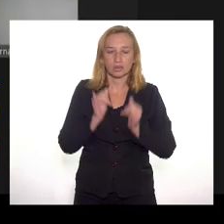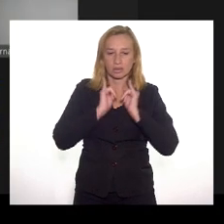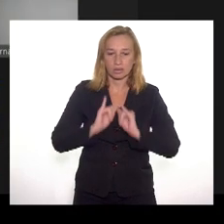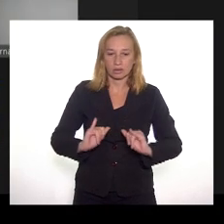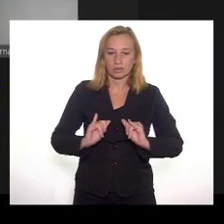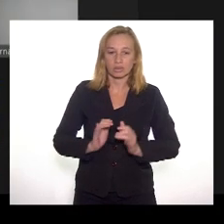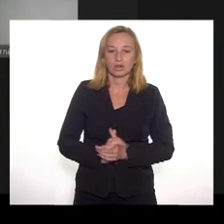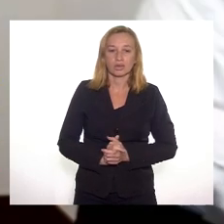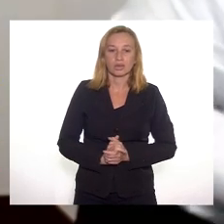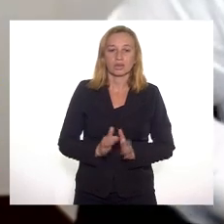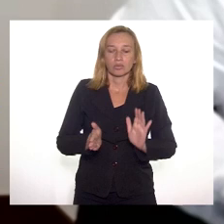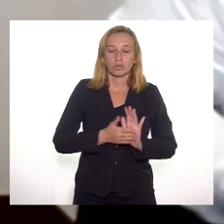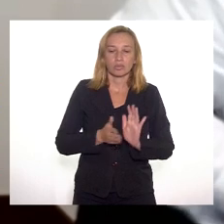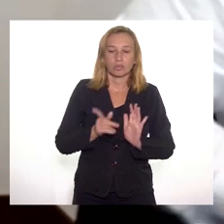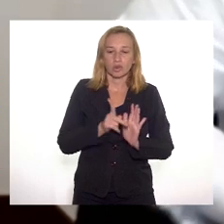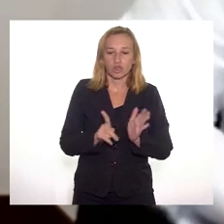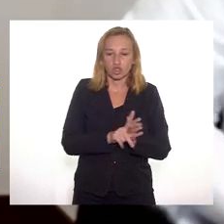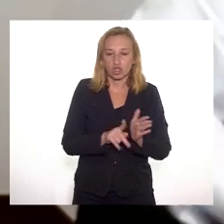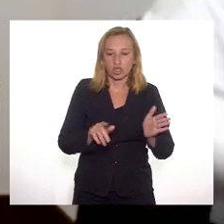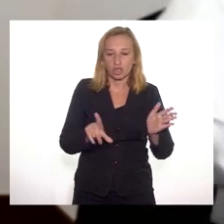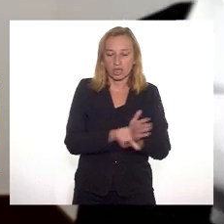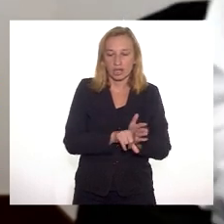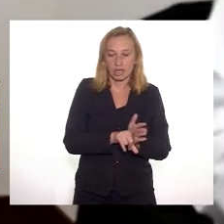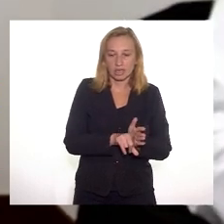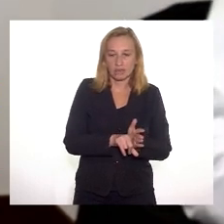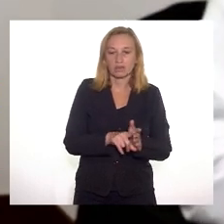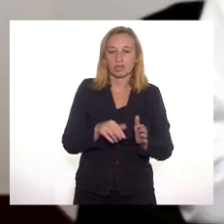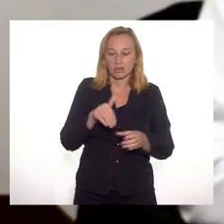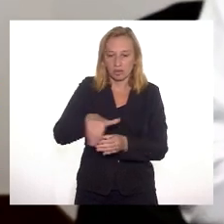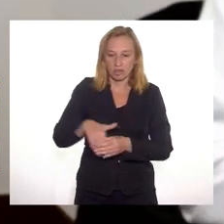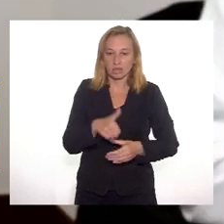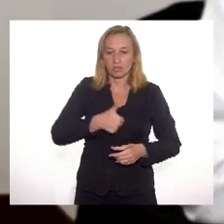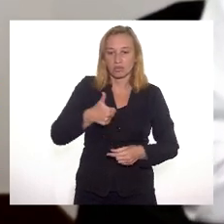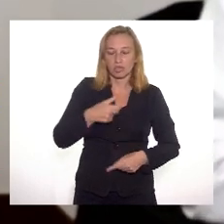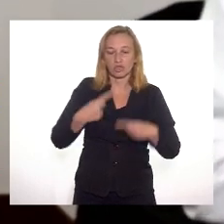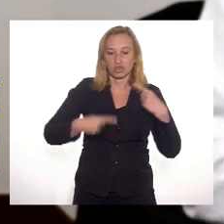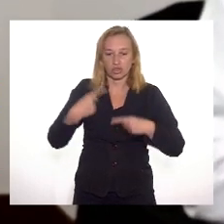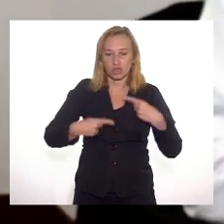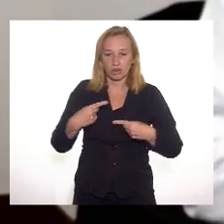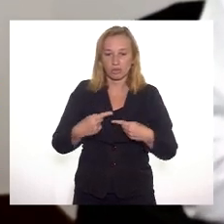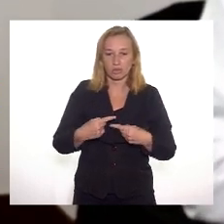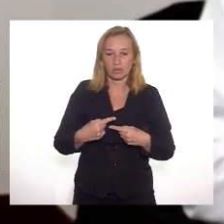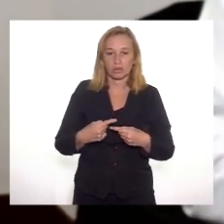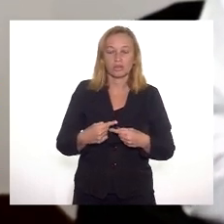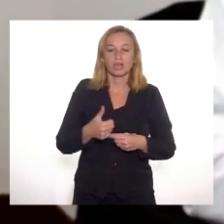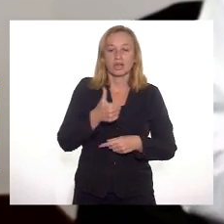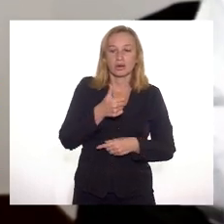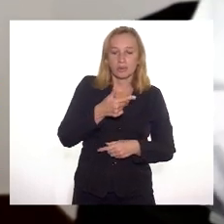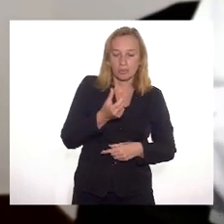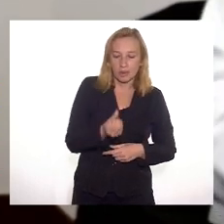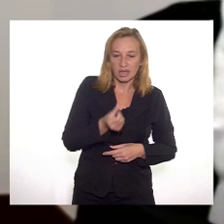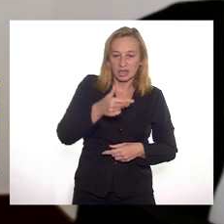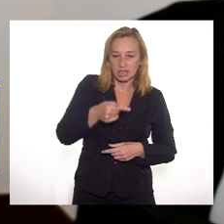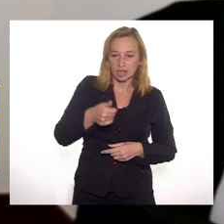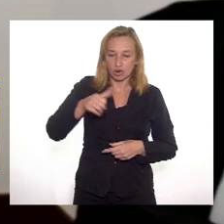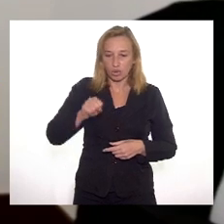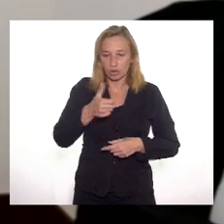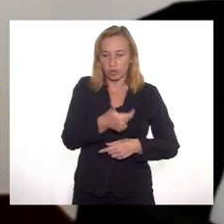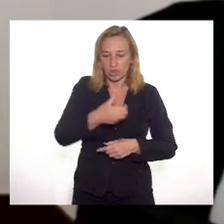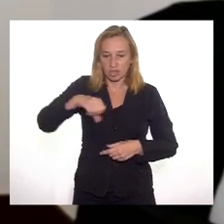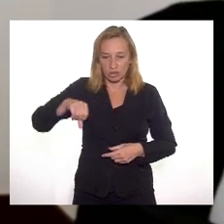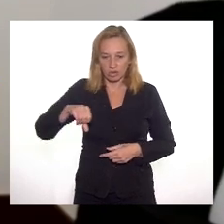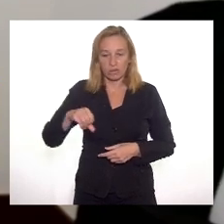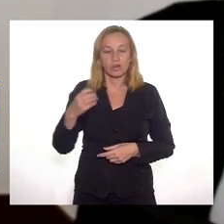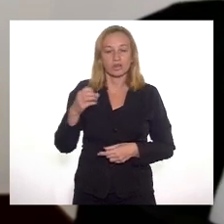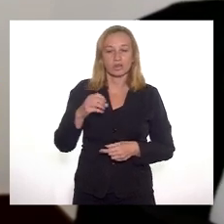Anuncio. Projeto de lei em tramitação ordinária, em votação, em primeira discussão. Projeto de lei 678-2019, de autoria da